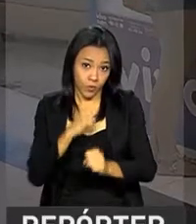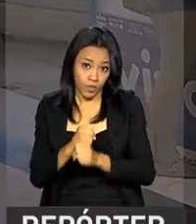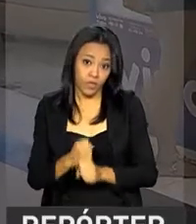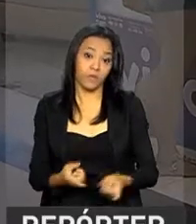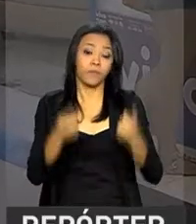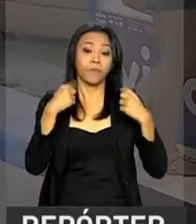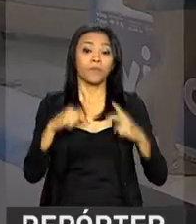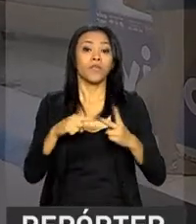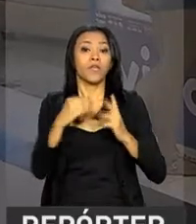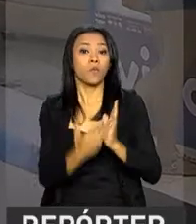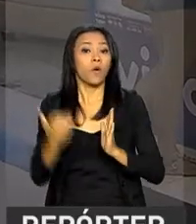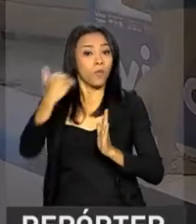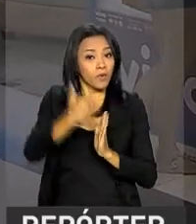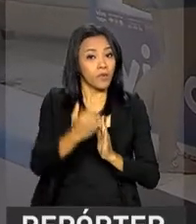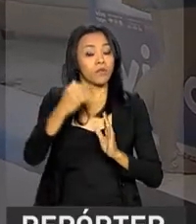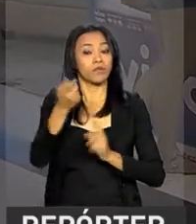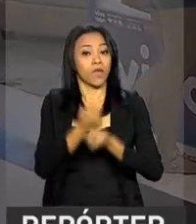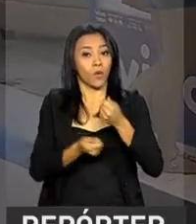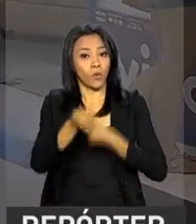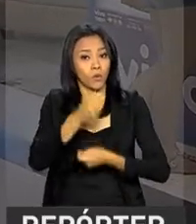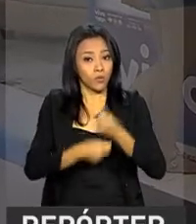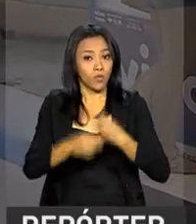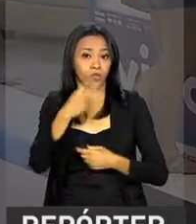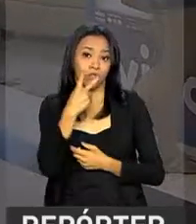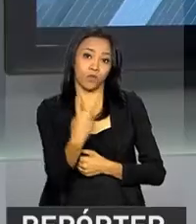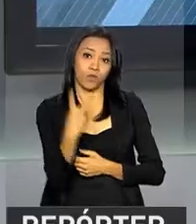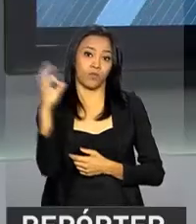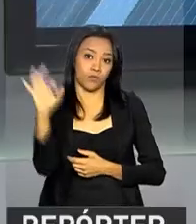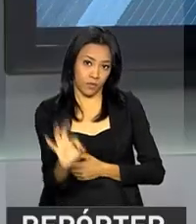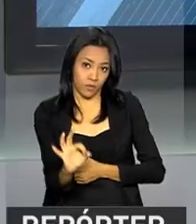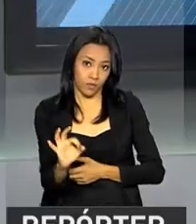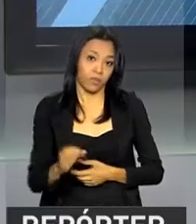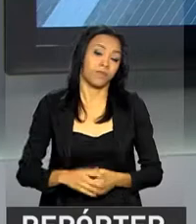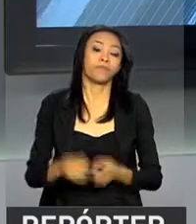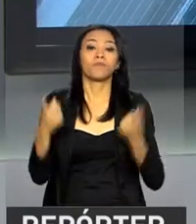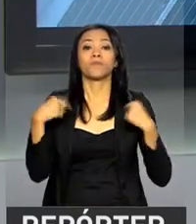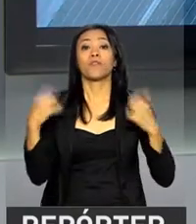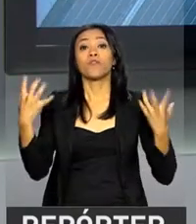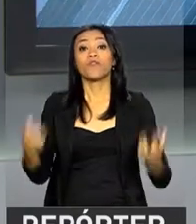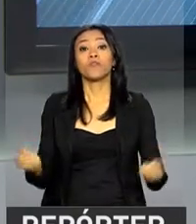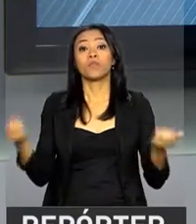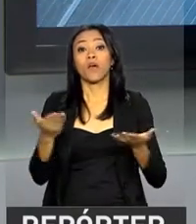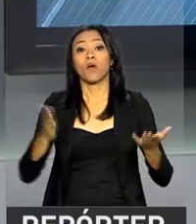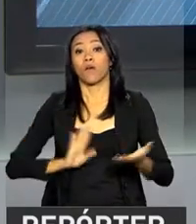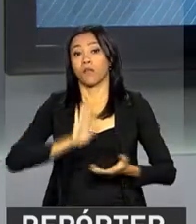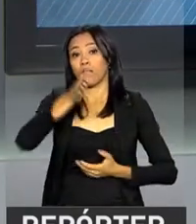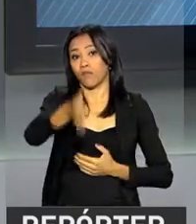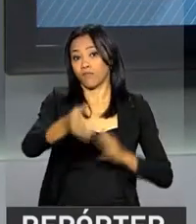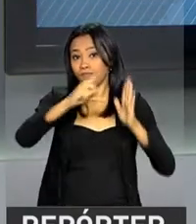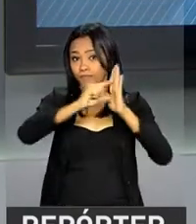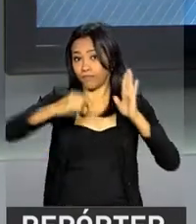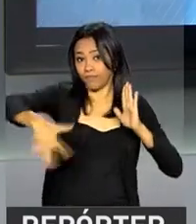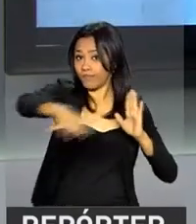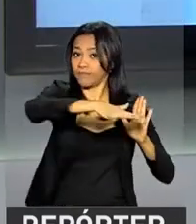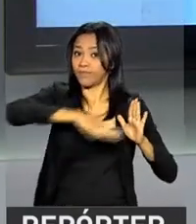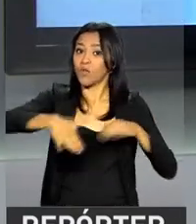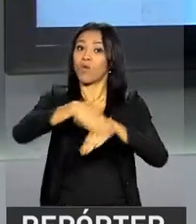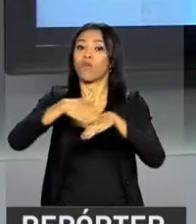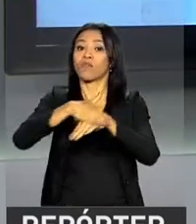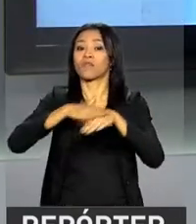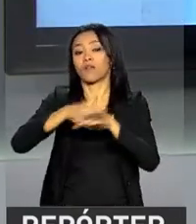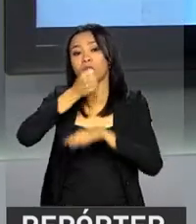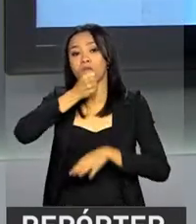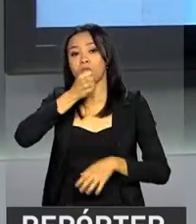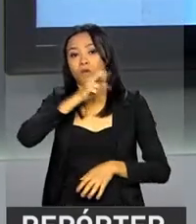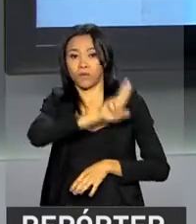e crescimento da economia de 2%. Vamos agora ao Palácio do Planalto conversar com o repórter Ney